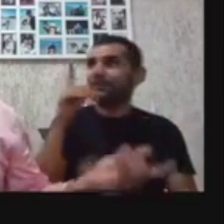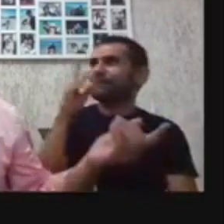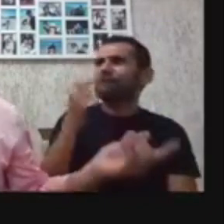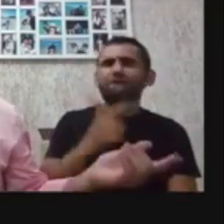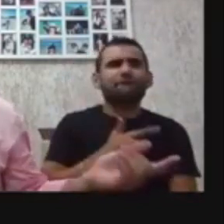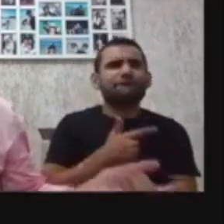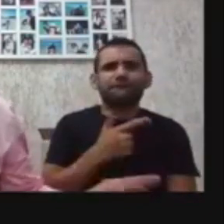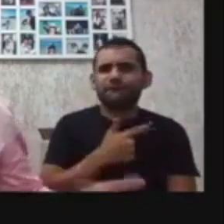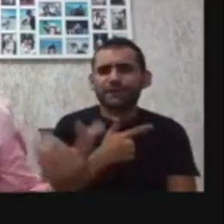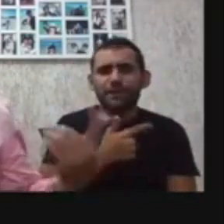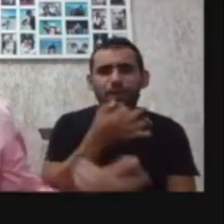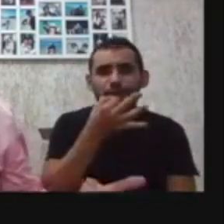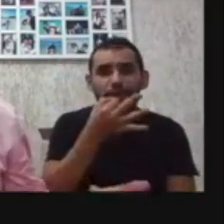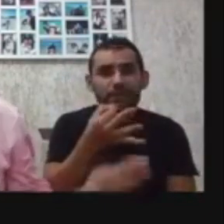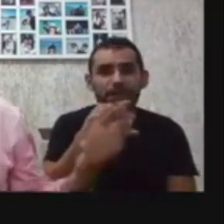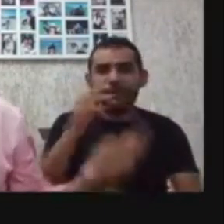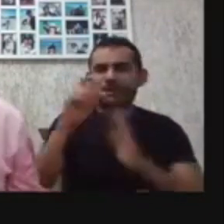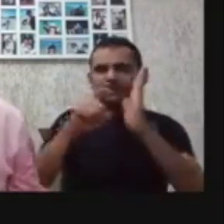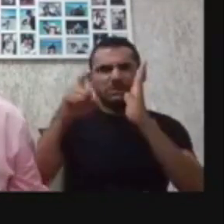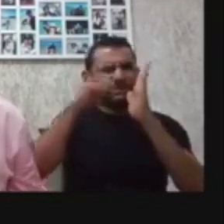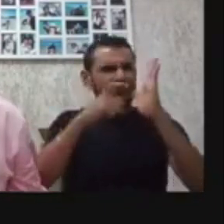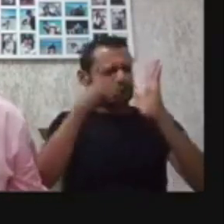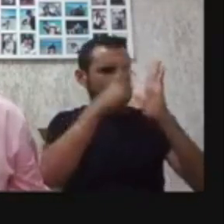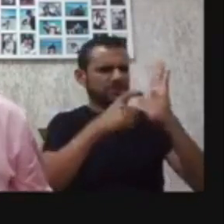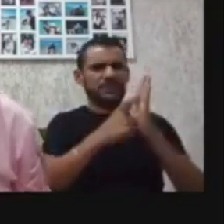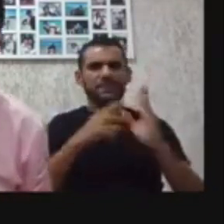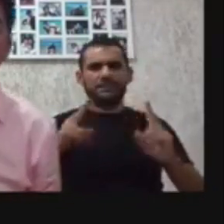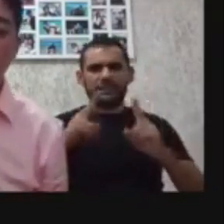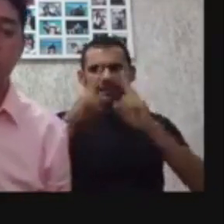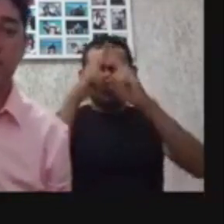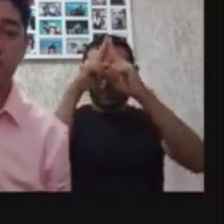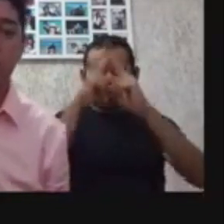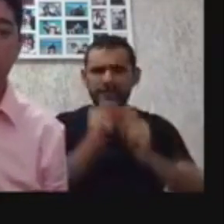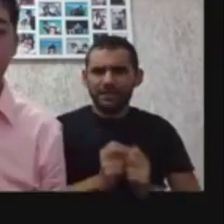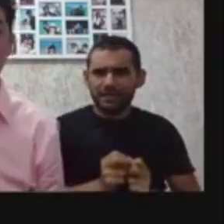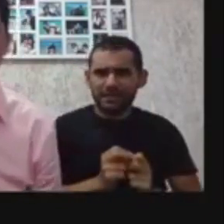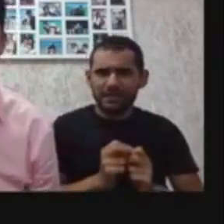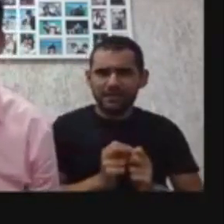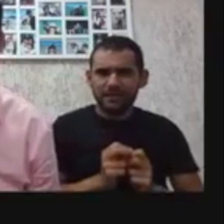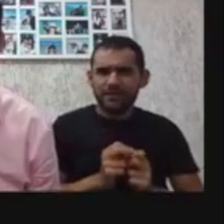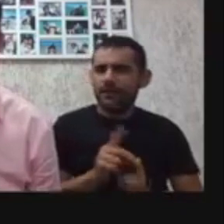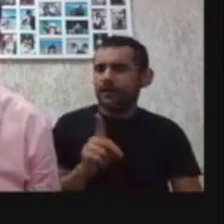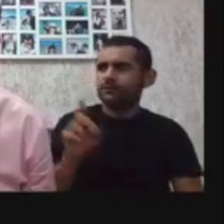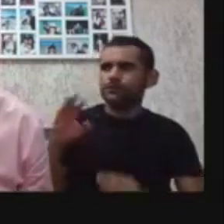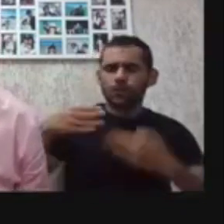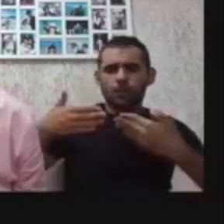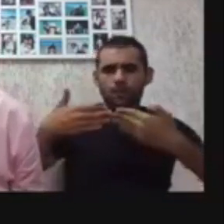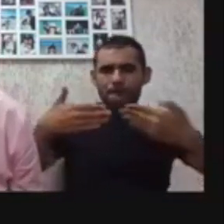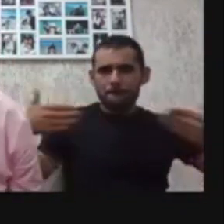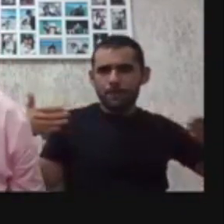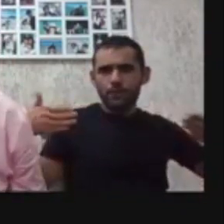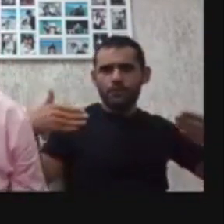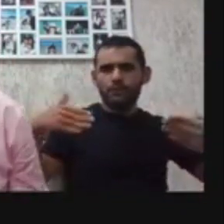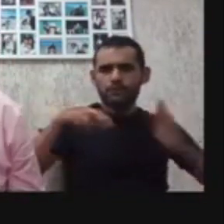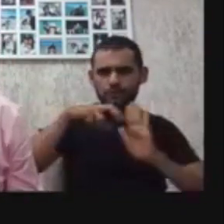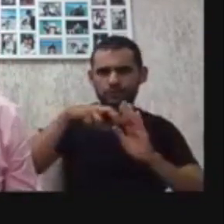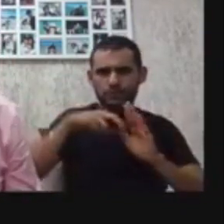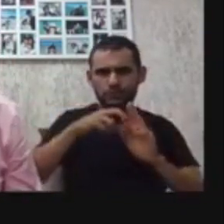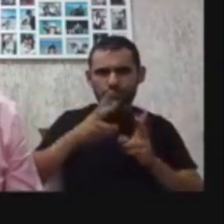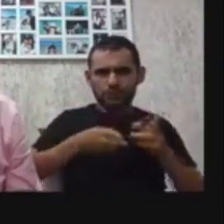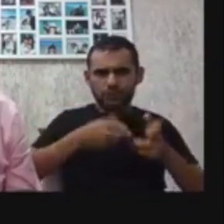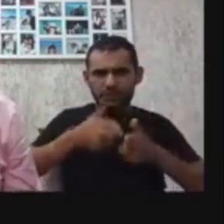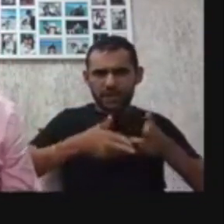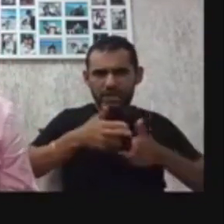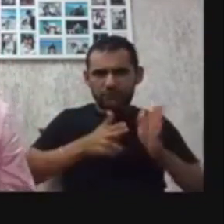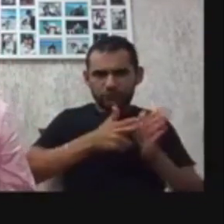feio. Lá tá feio, lá tá horrível, tá tudo pichado, tem antenas. Olha o muro da estação, fala em pichado. Não é mais pichado. Não é